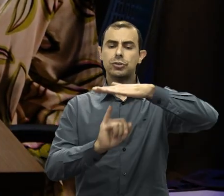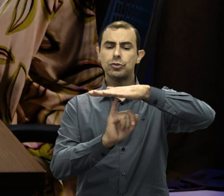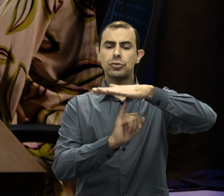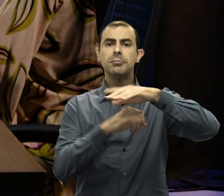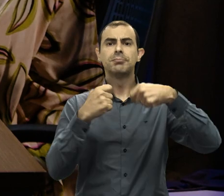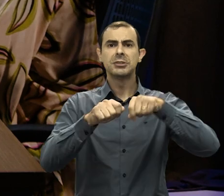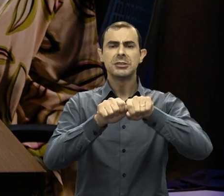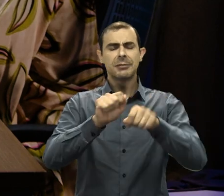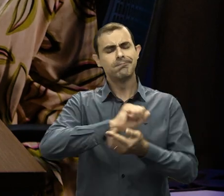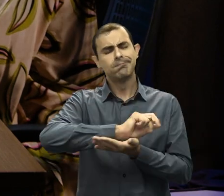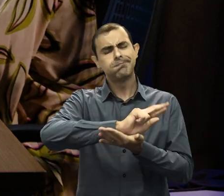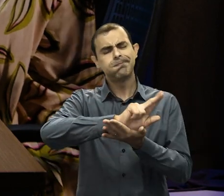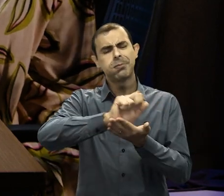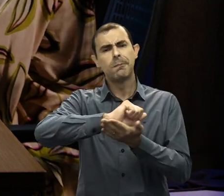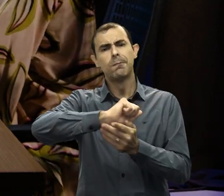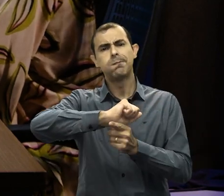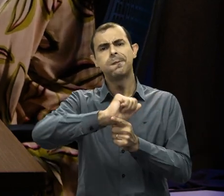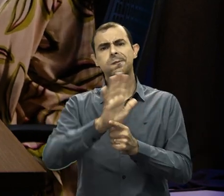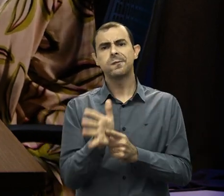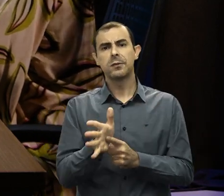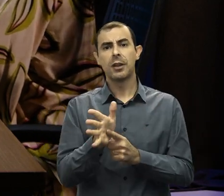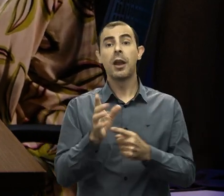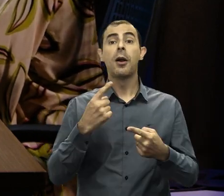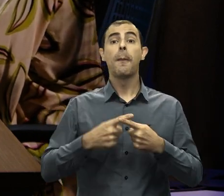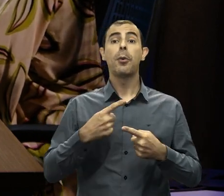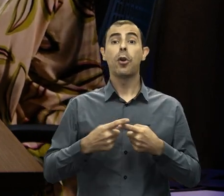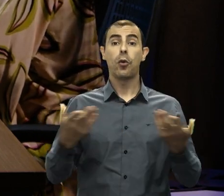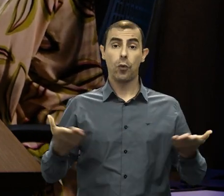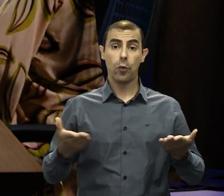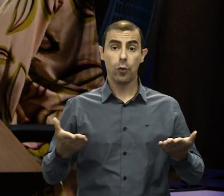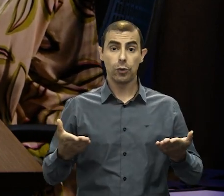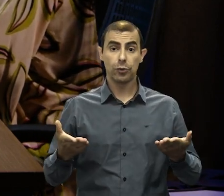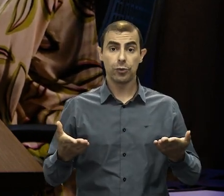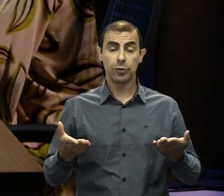devem ser abrangentes, porque hoje você pode, com esses